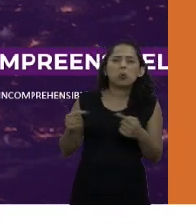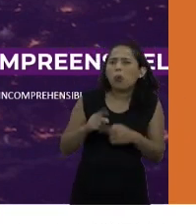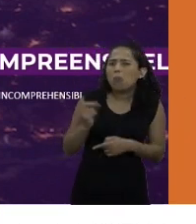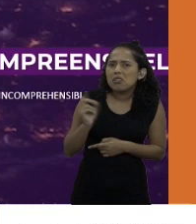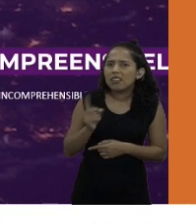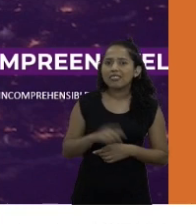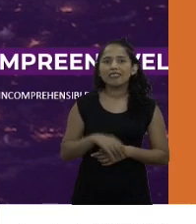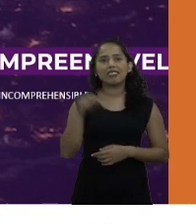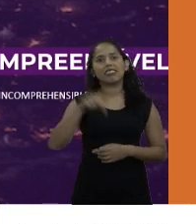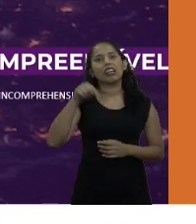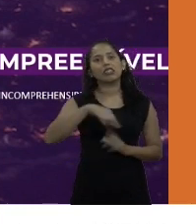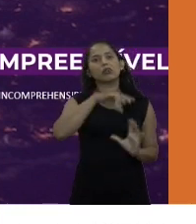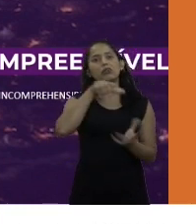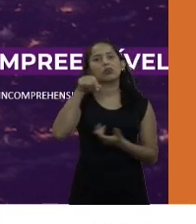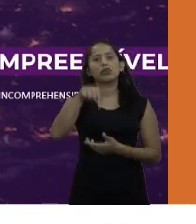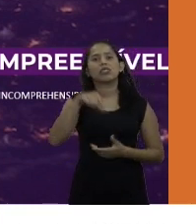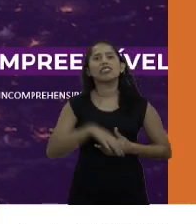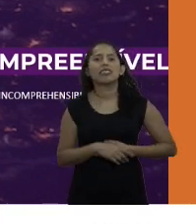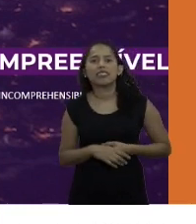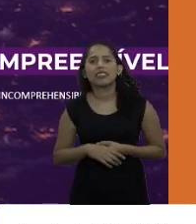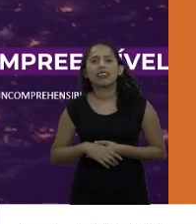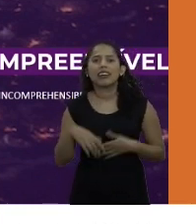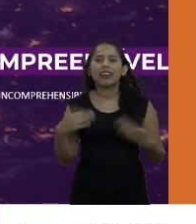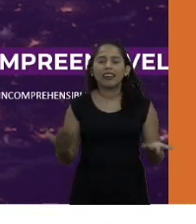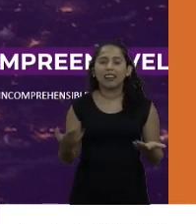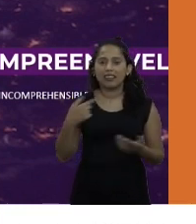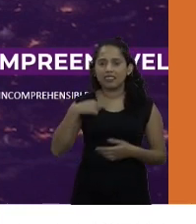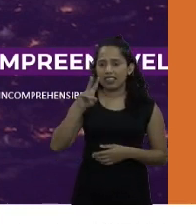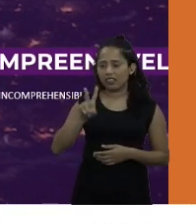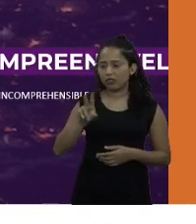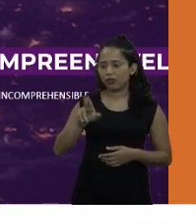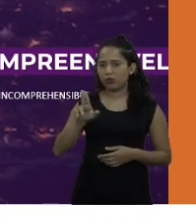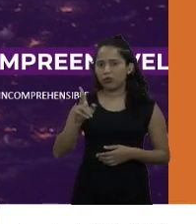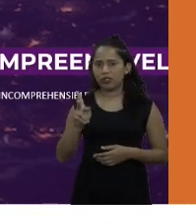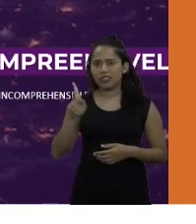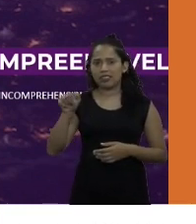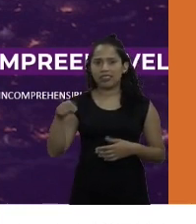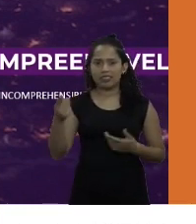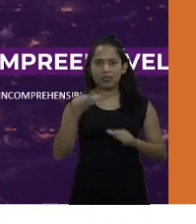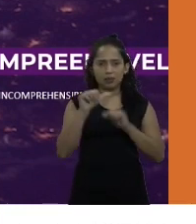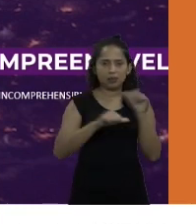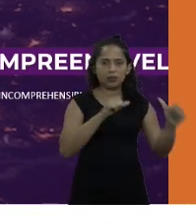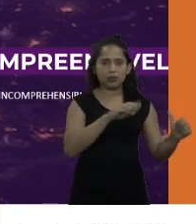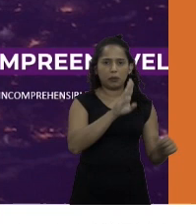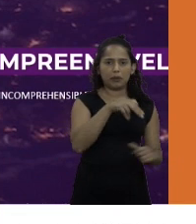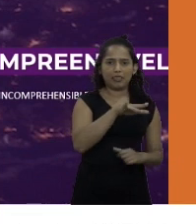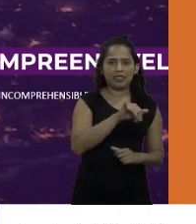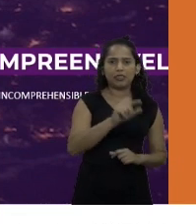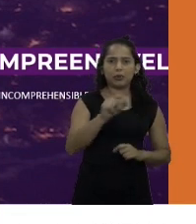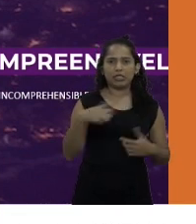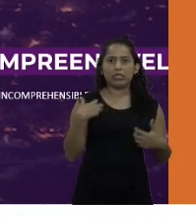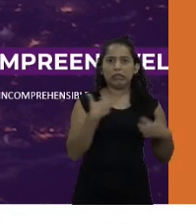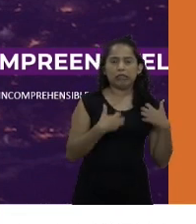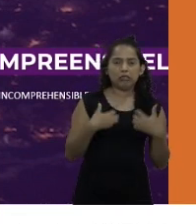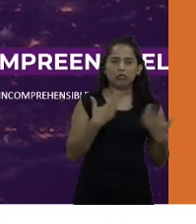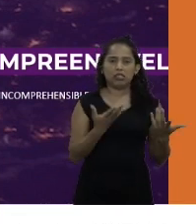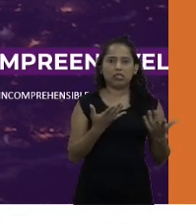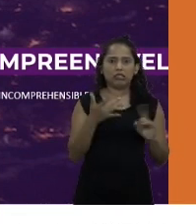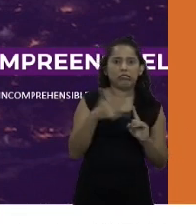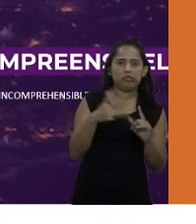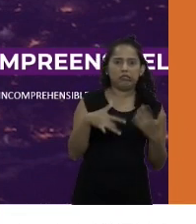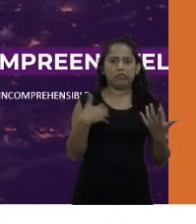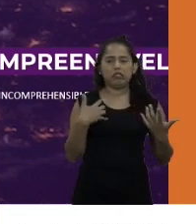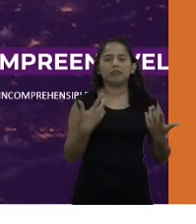nesse mundo aqui, que era a VUCA e virou um mundo BUNNY, frágil, ansioso, não linear e